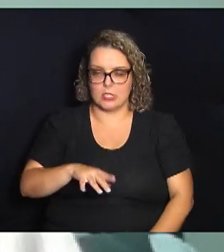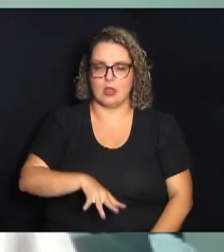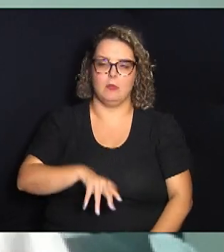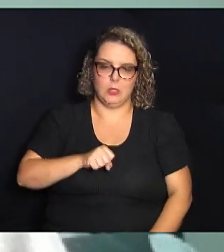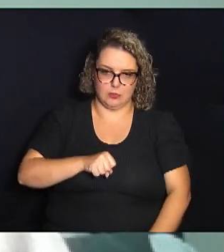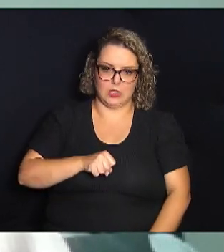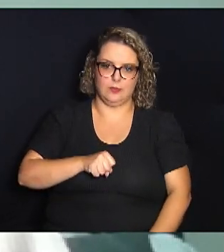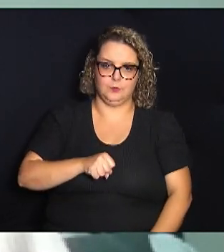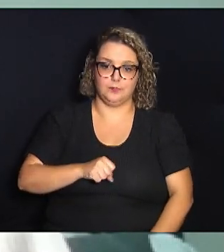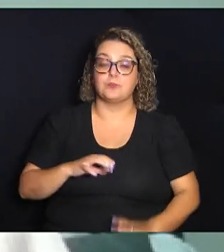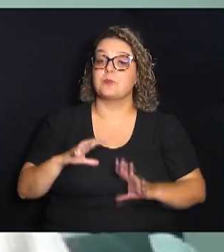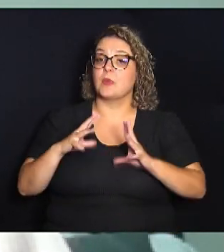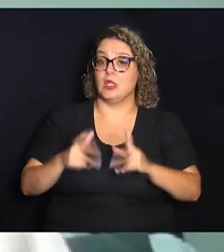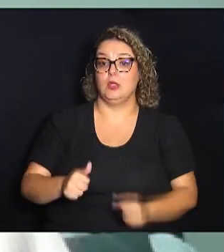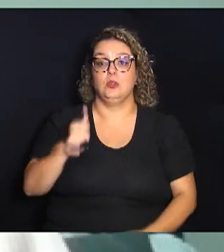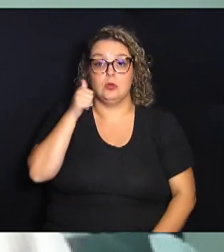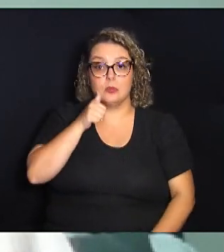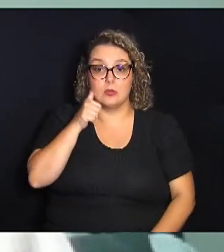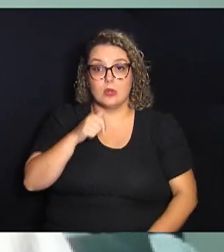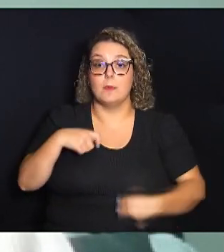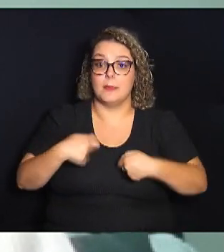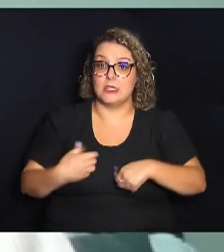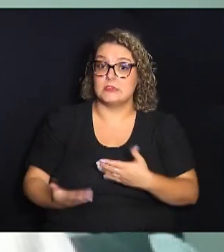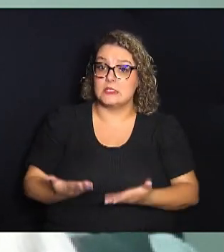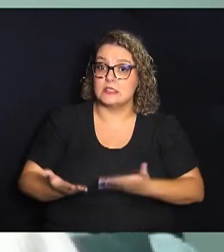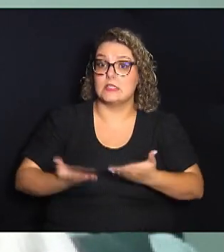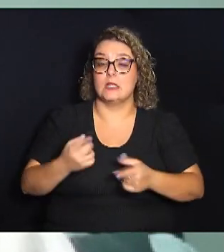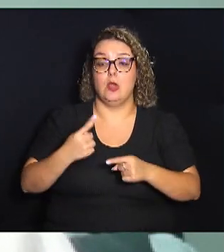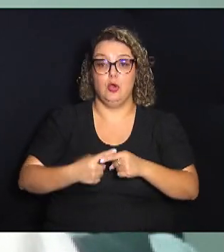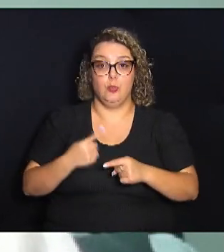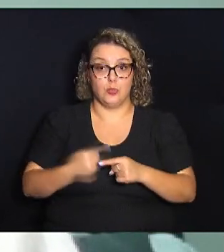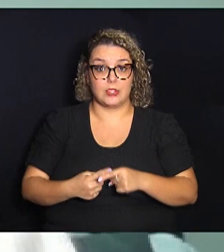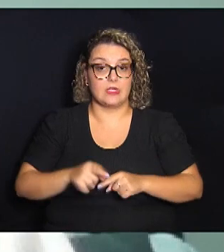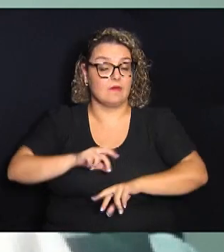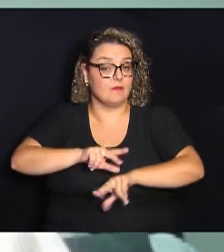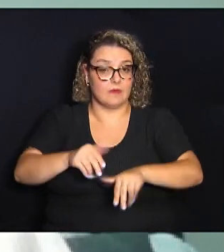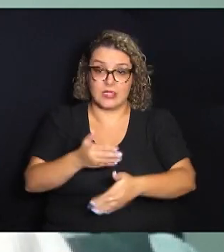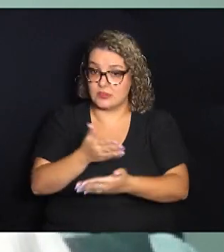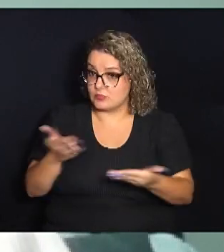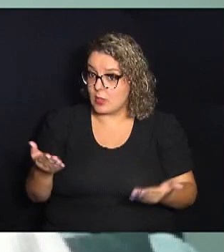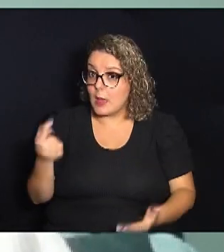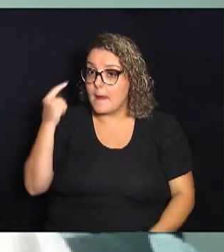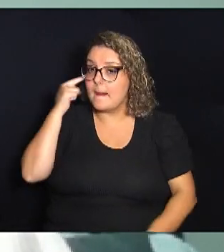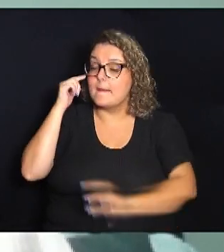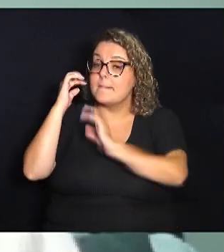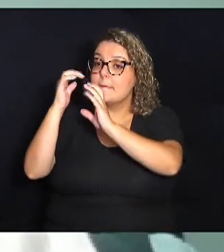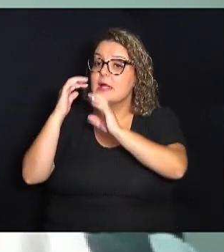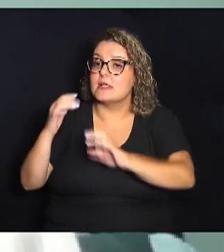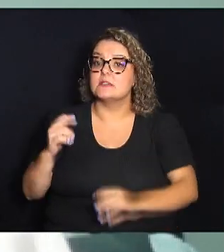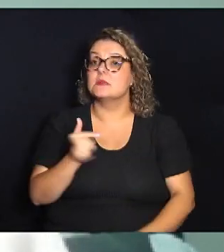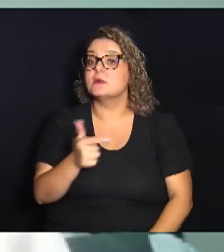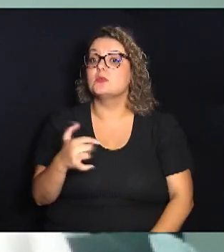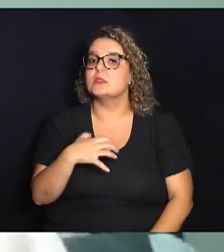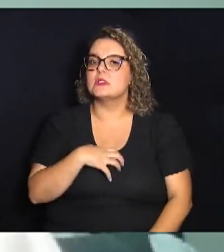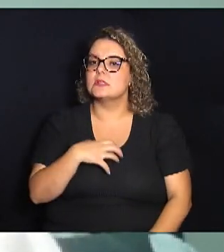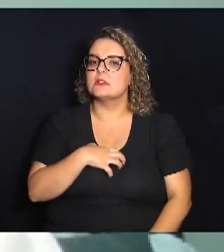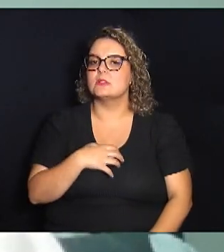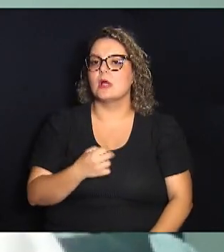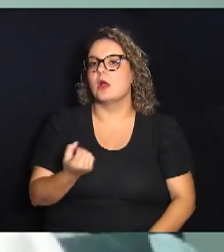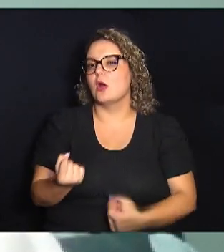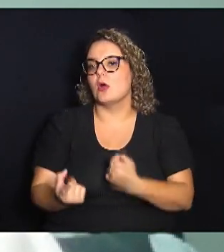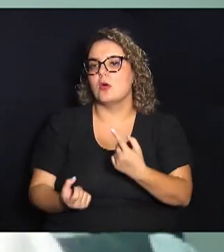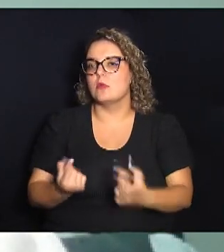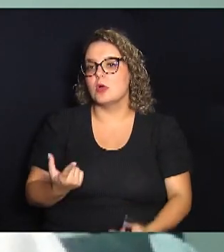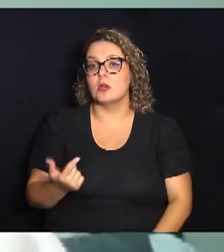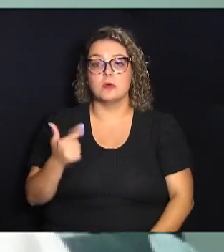E todas as mulheres devem tratar. Porque muitas de vocês pensam não ter sintomas. Algumas, por exemplo, não têm